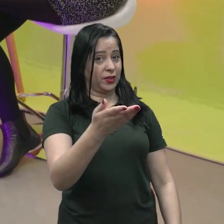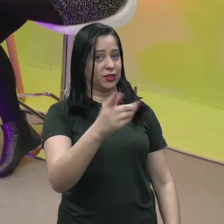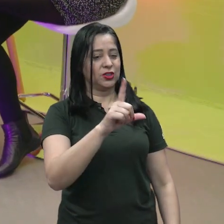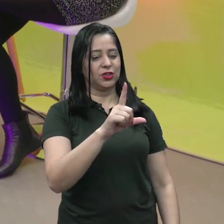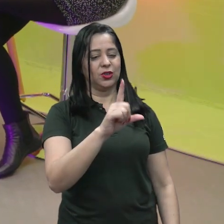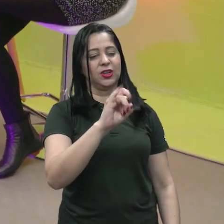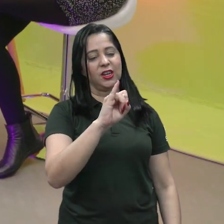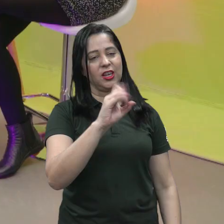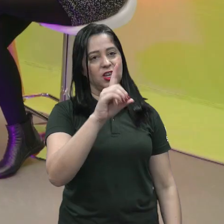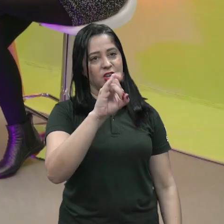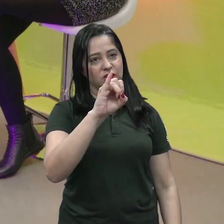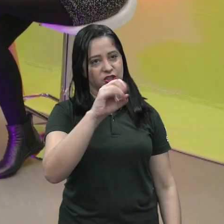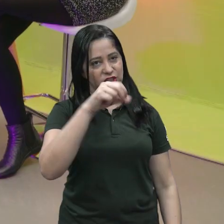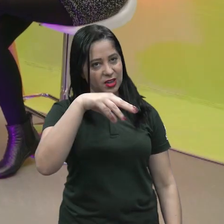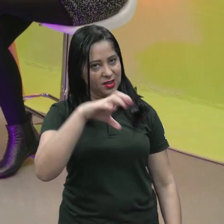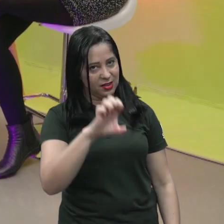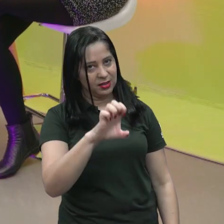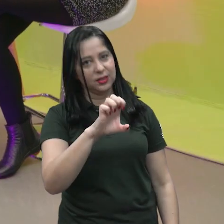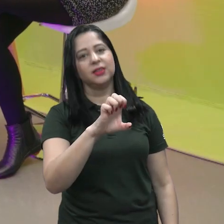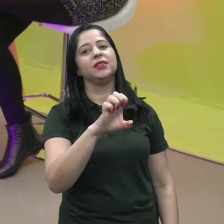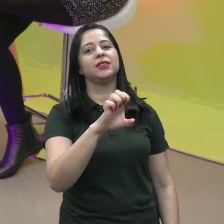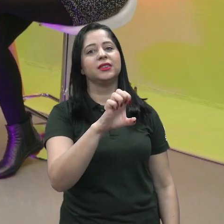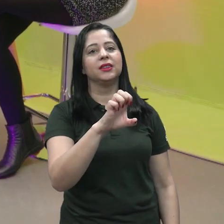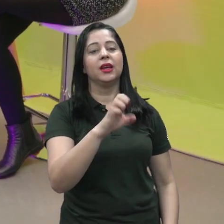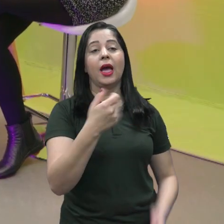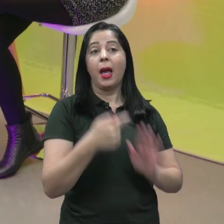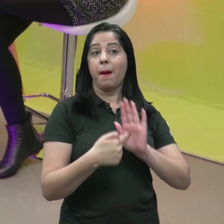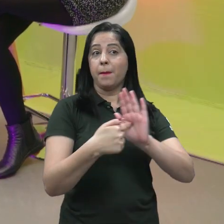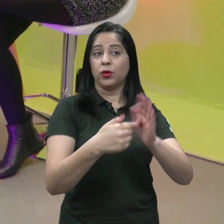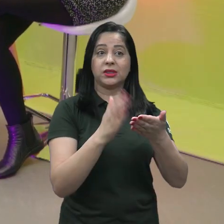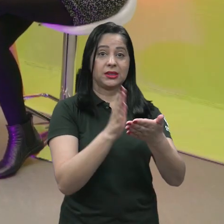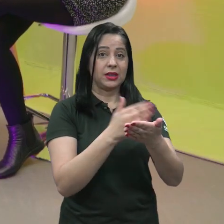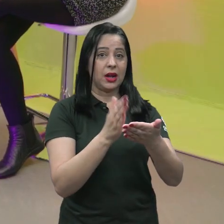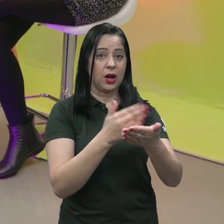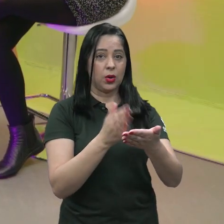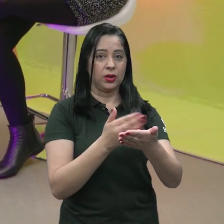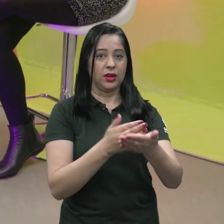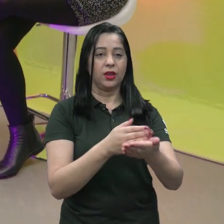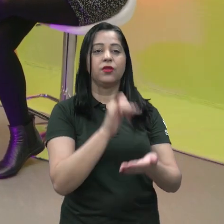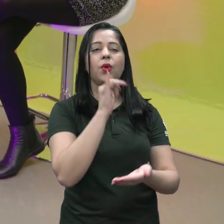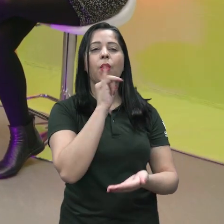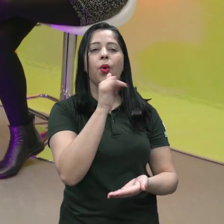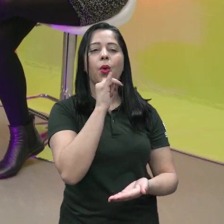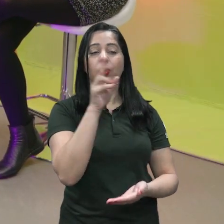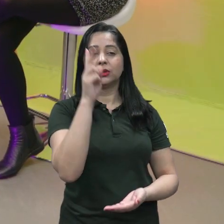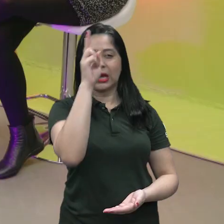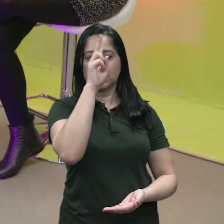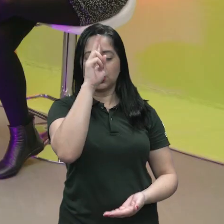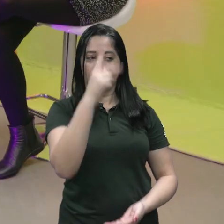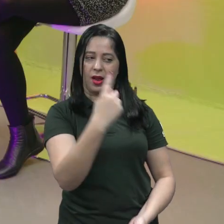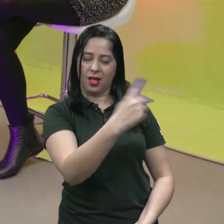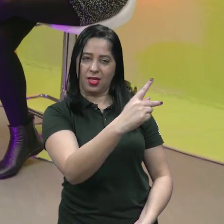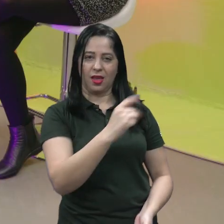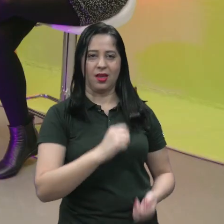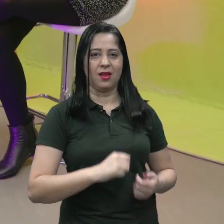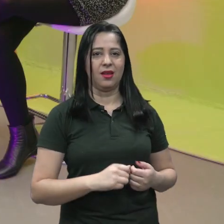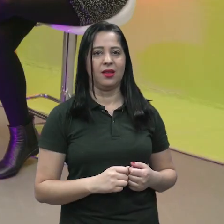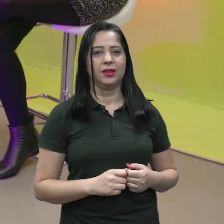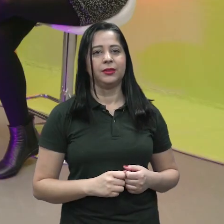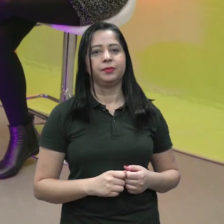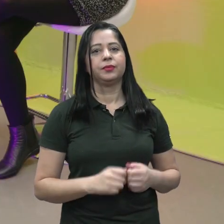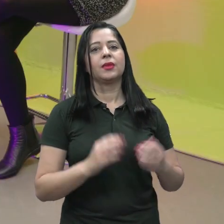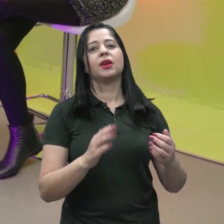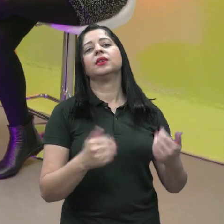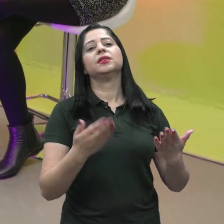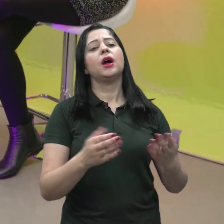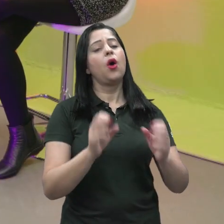socióloga Lidiane Maciel, que está trazendo o livro das Dores, que conta a história da Maria das Dores, né? Lidiane,